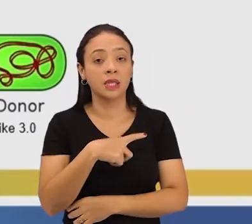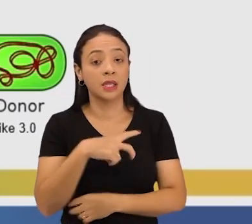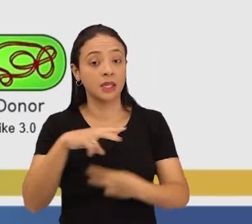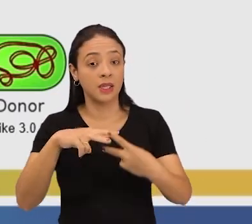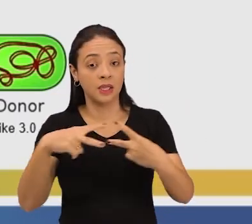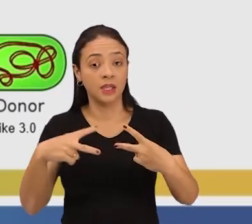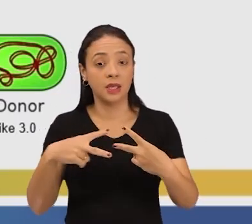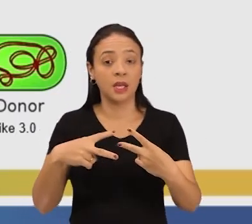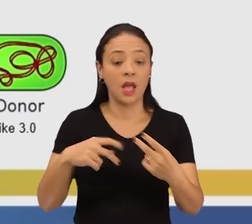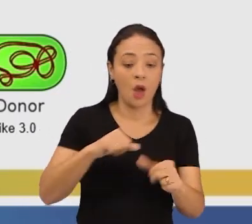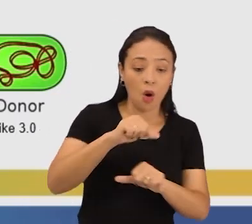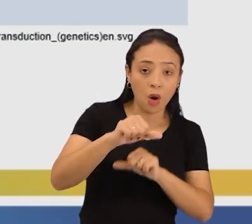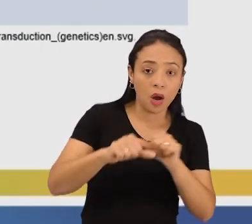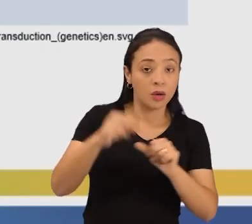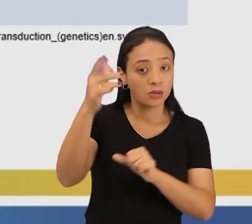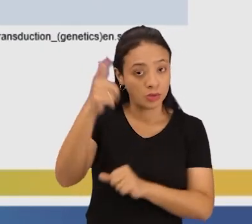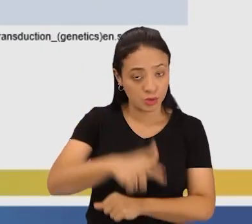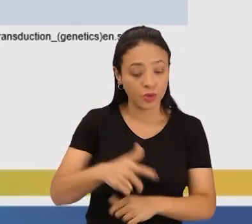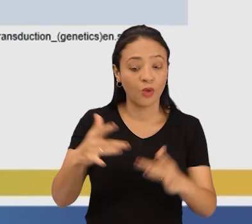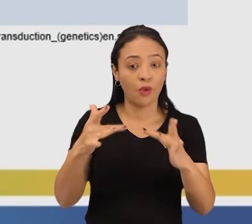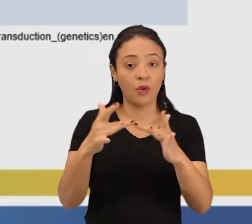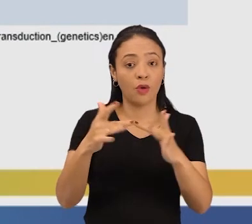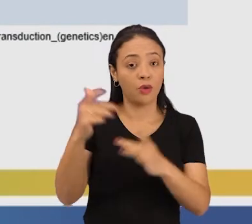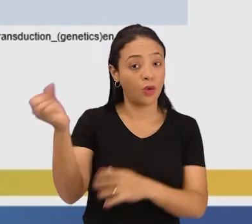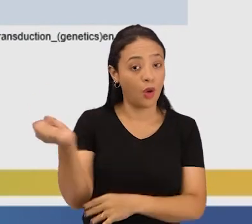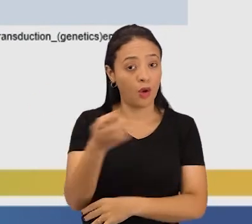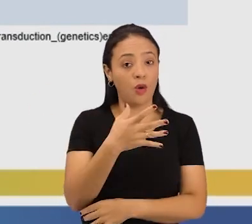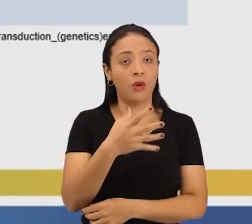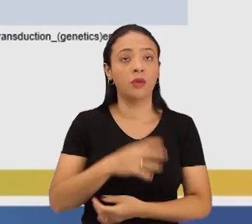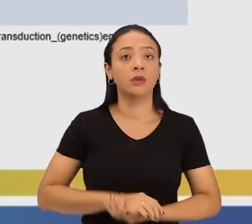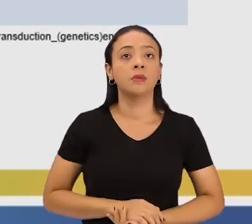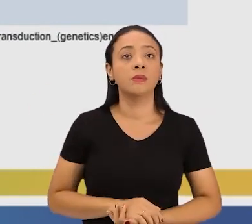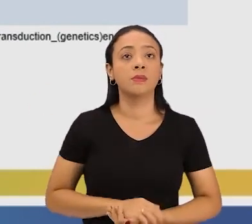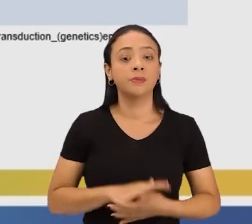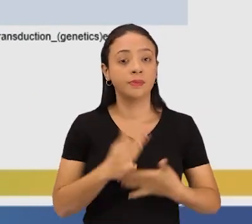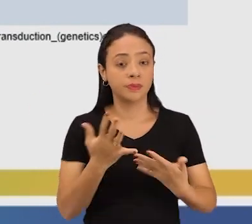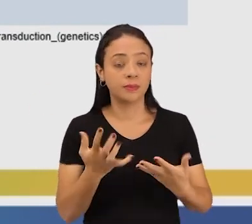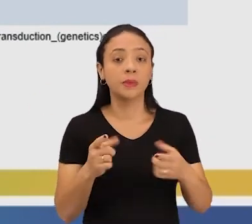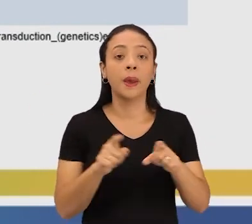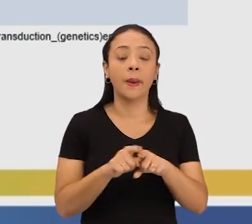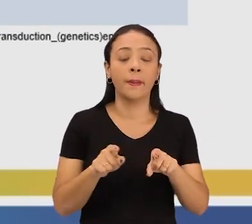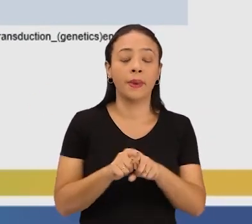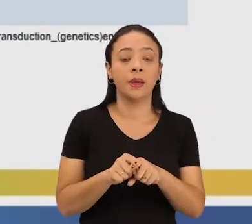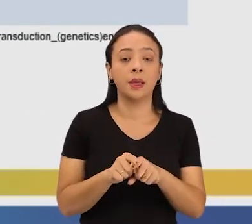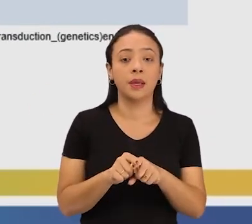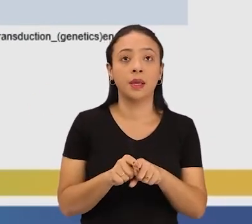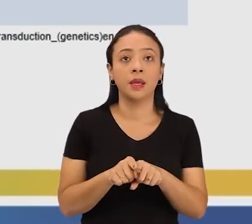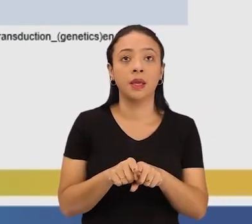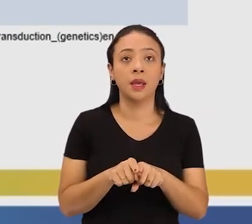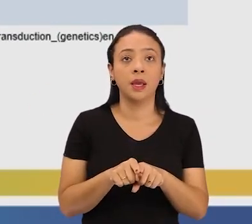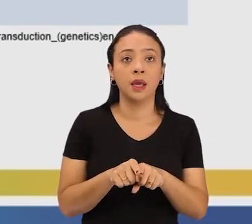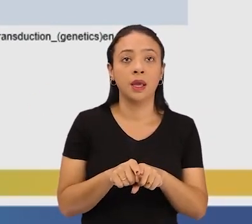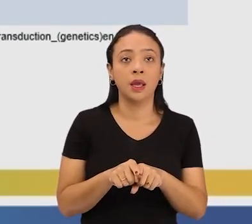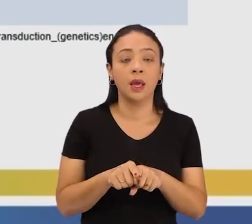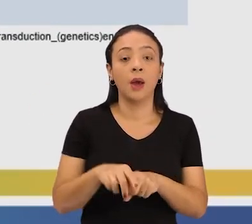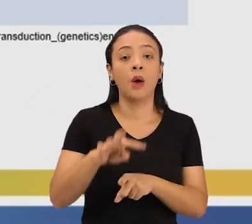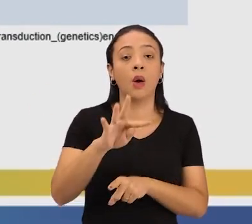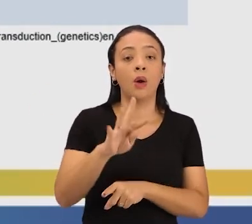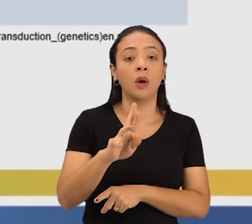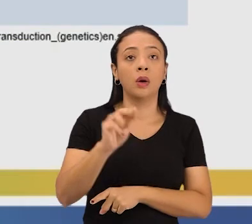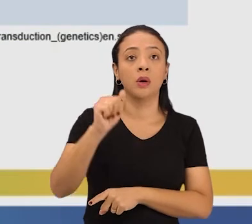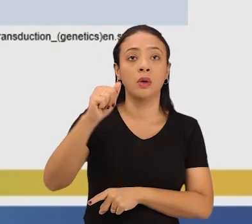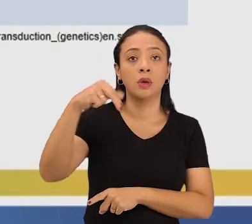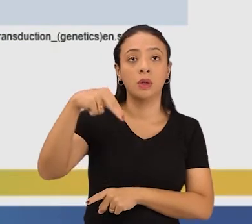genético recombinado. E aqui, na reprodução sexuada, conhecida como reprodução sexuada